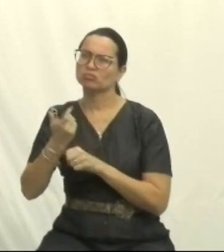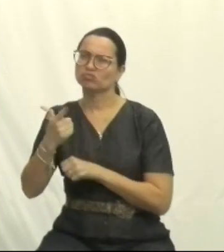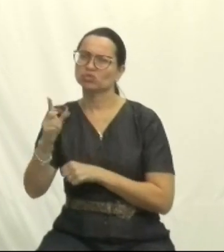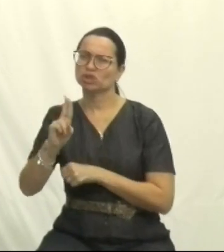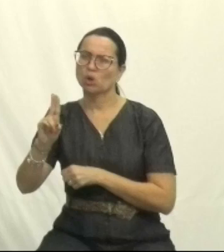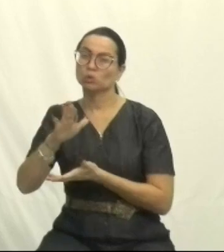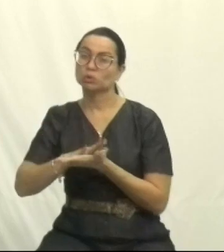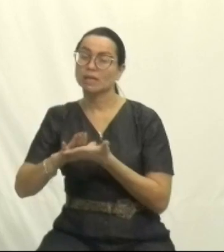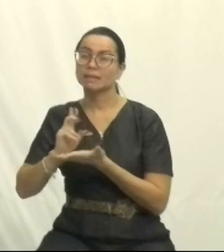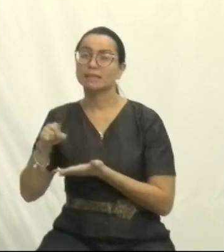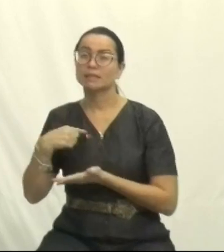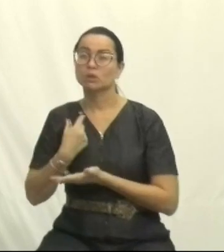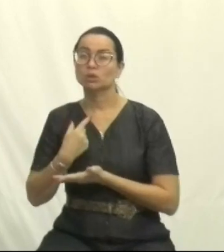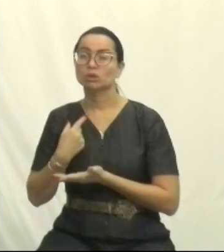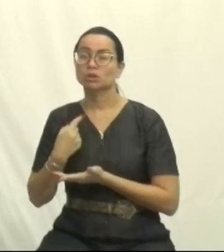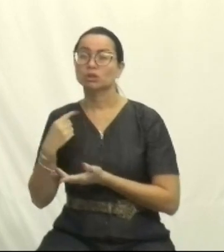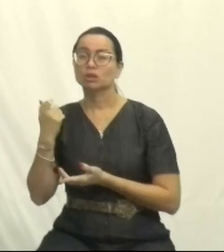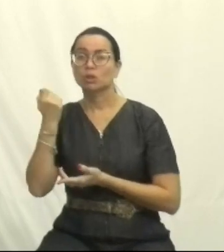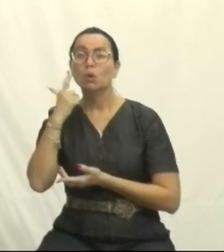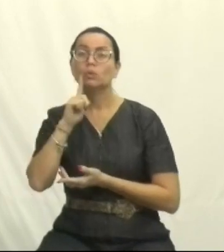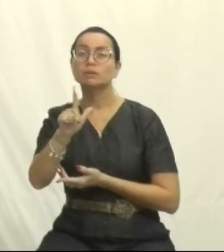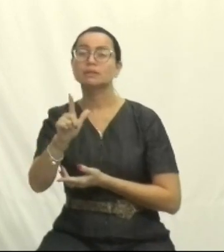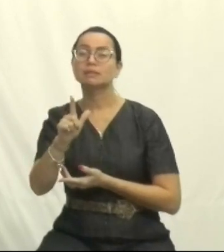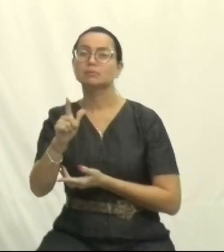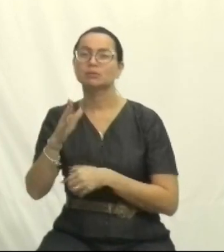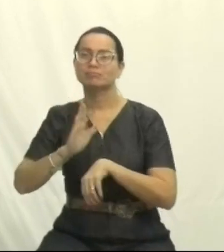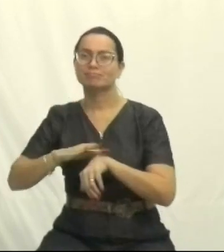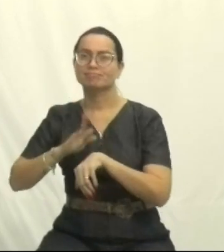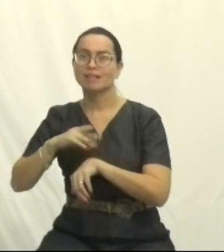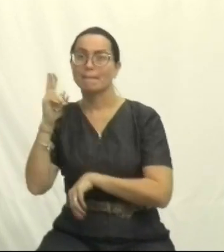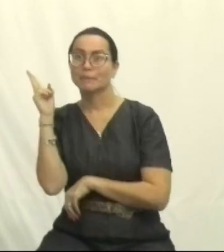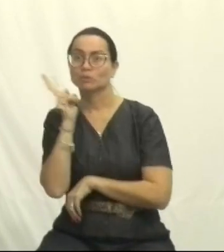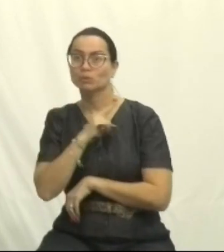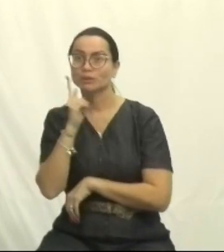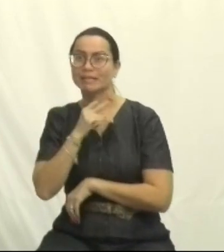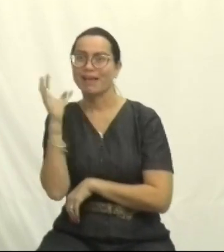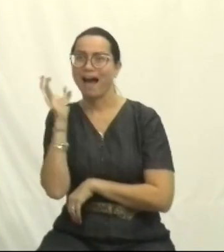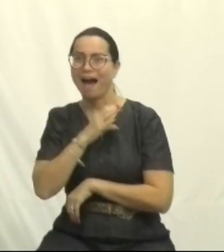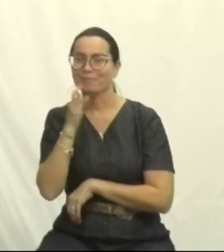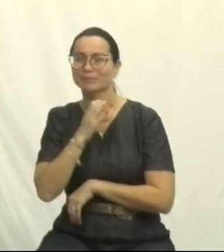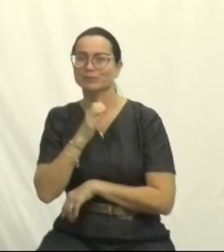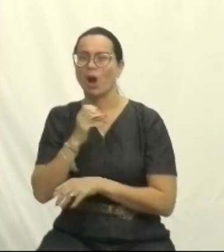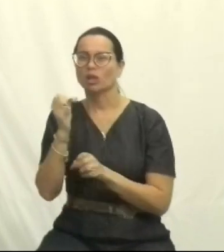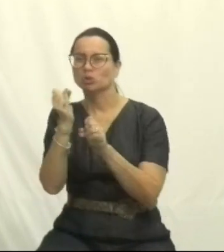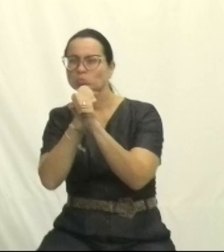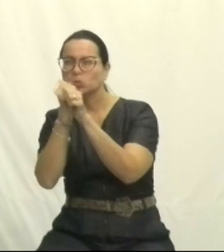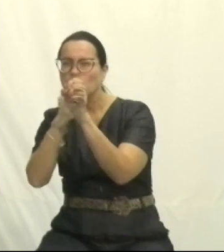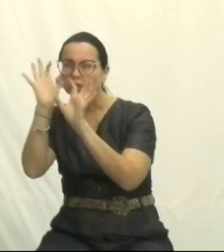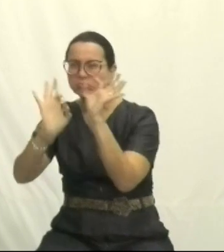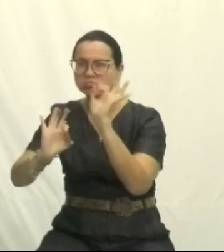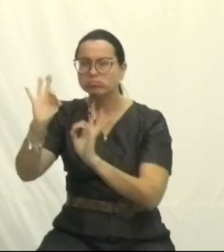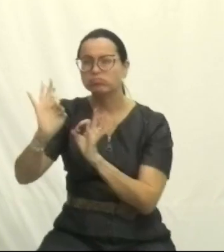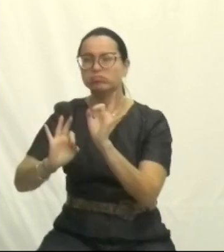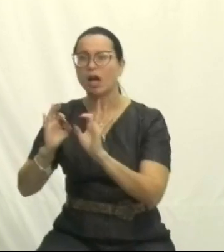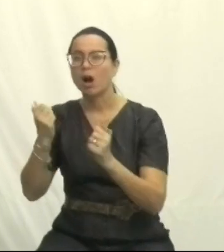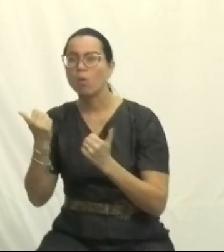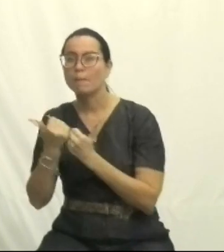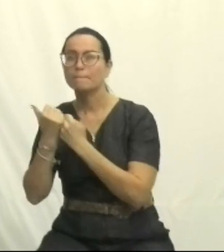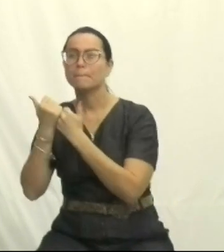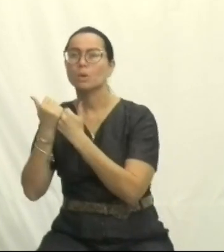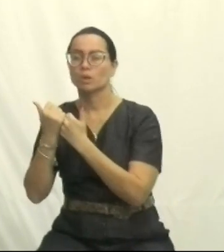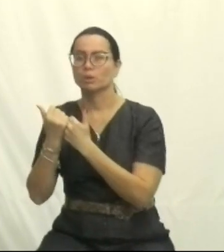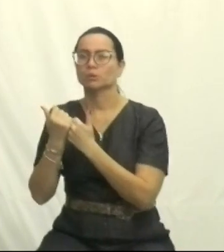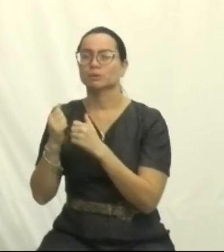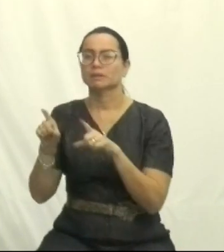conseguimos, num tempo recorde, numa operação de guerra, a gente conseguiu, com o apoio dos detentos